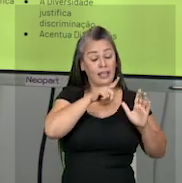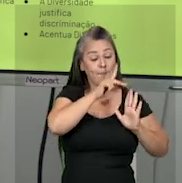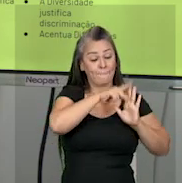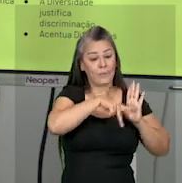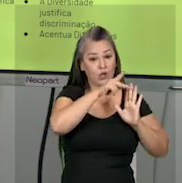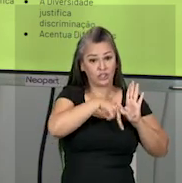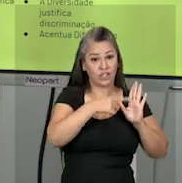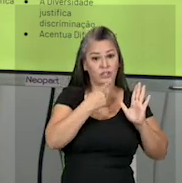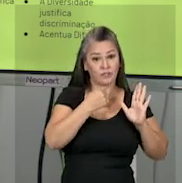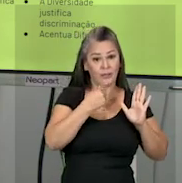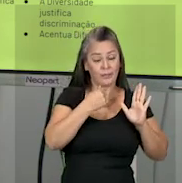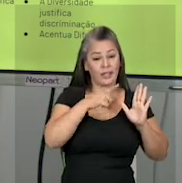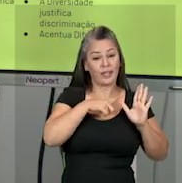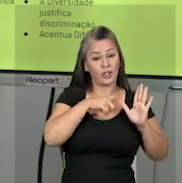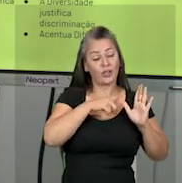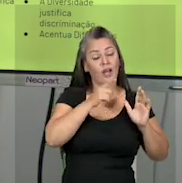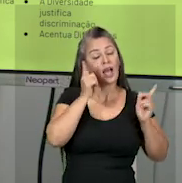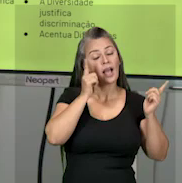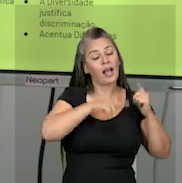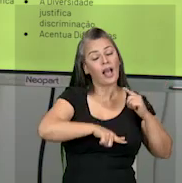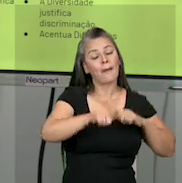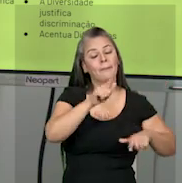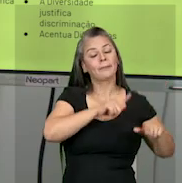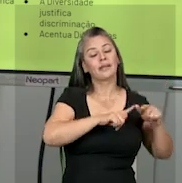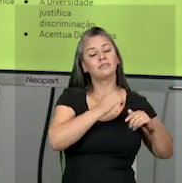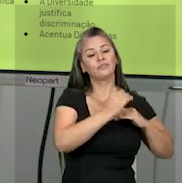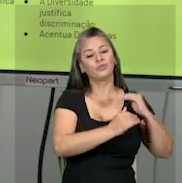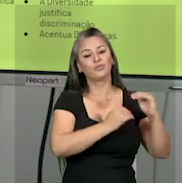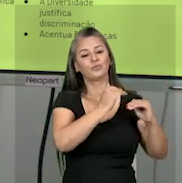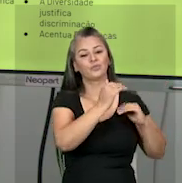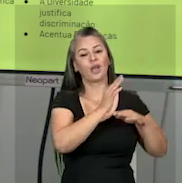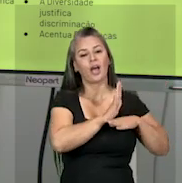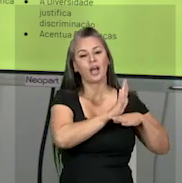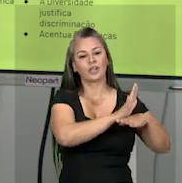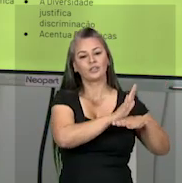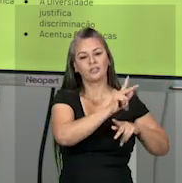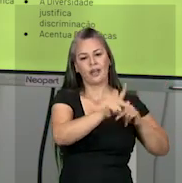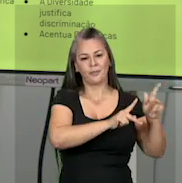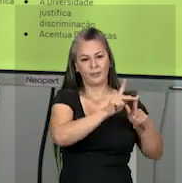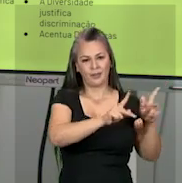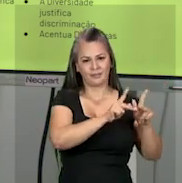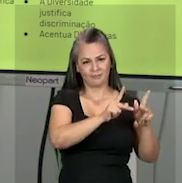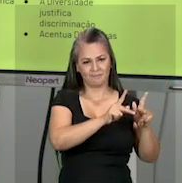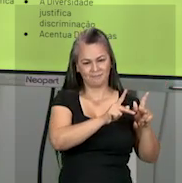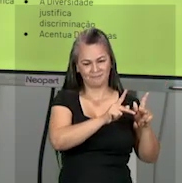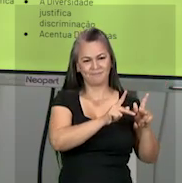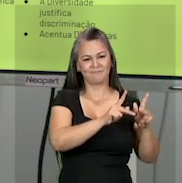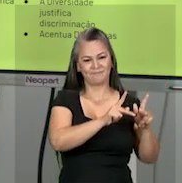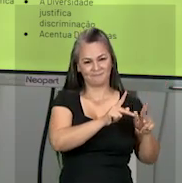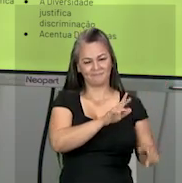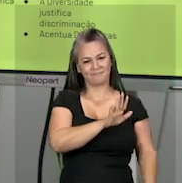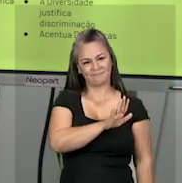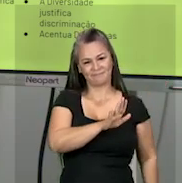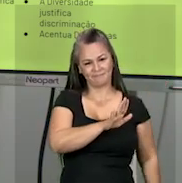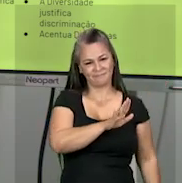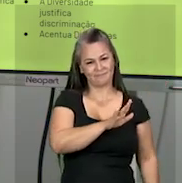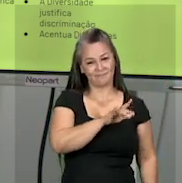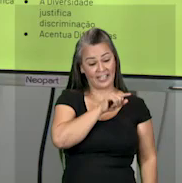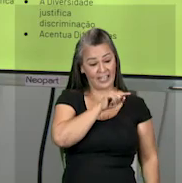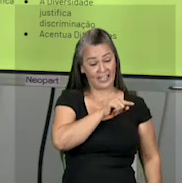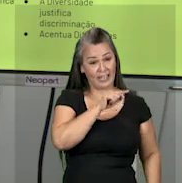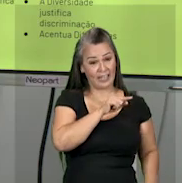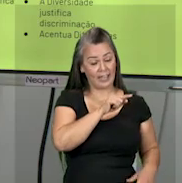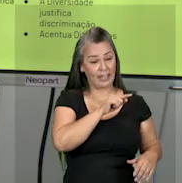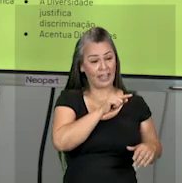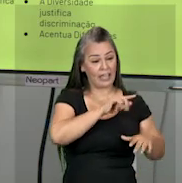sociedade para que essas desigualdades sejam menos acentuadas, né? E nessas visões, a diversidade ela